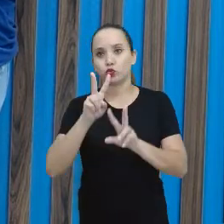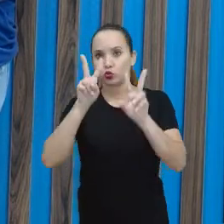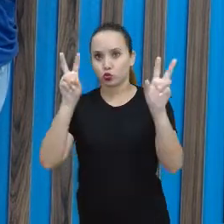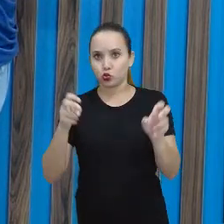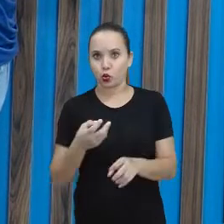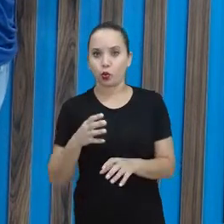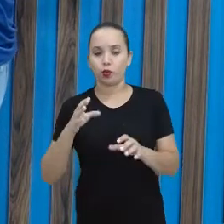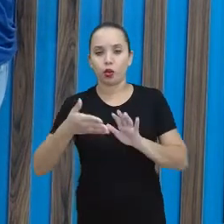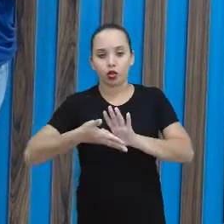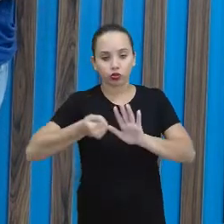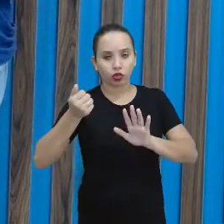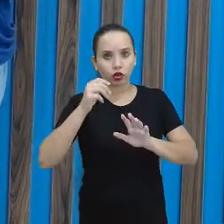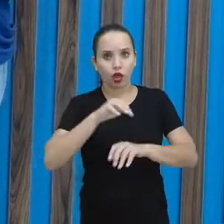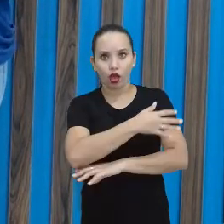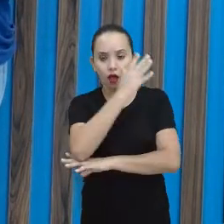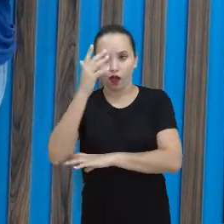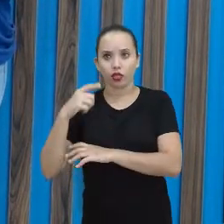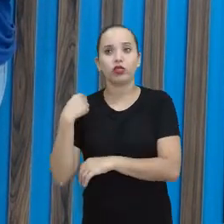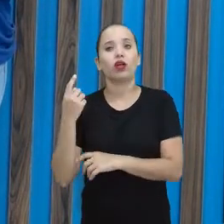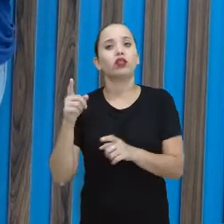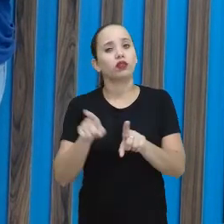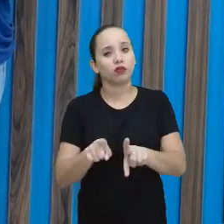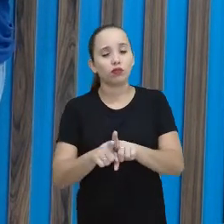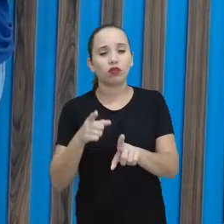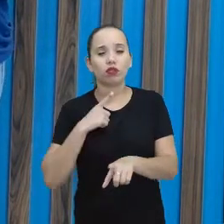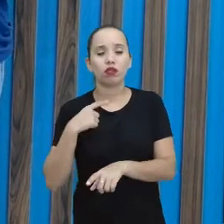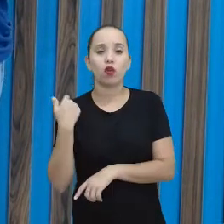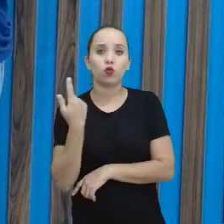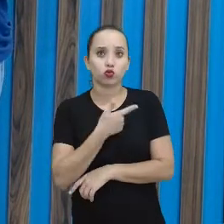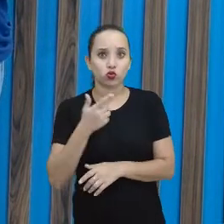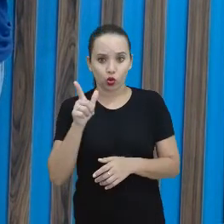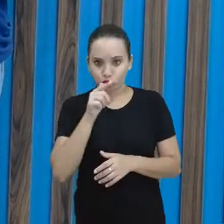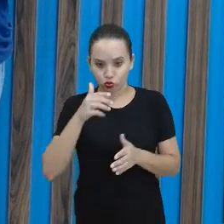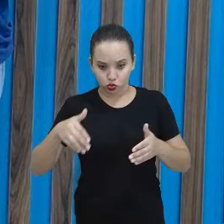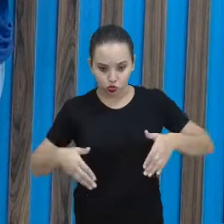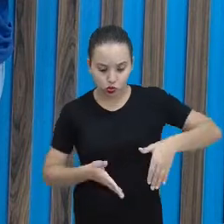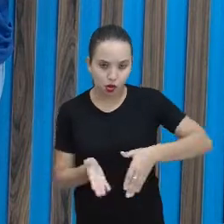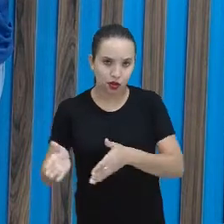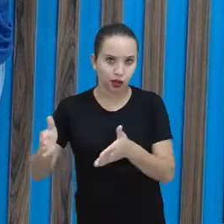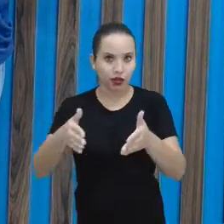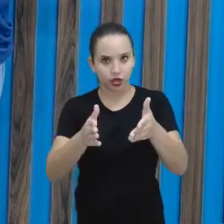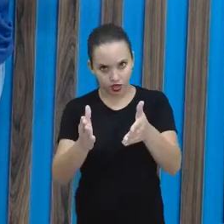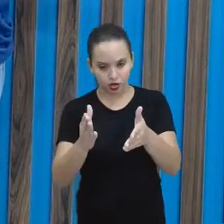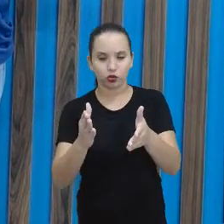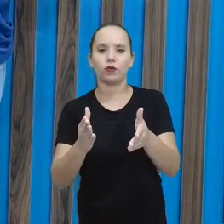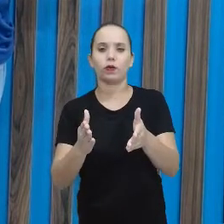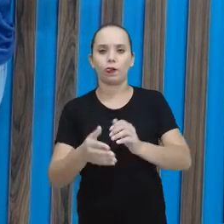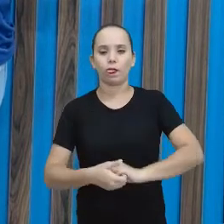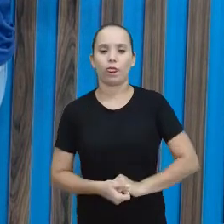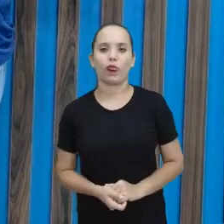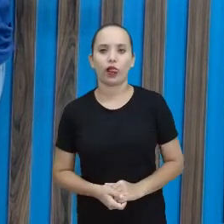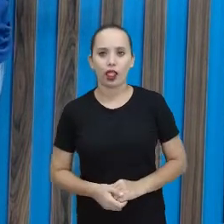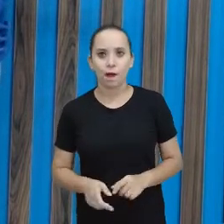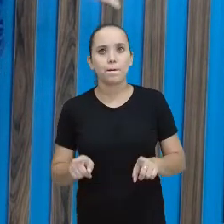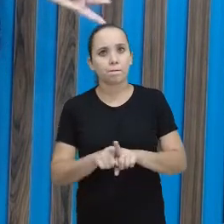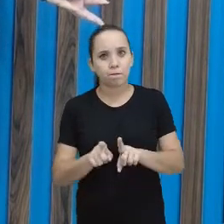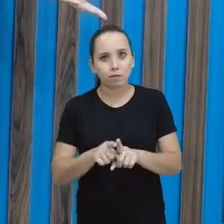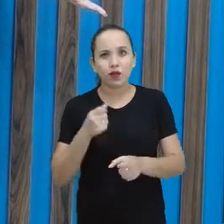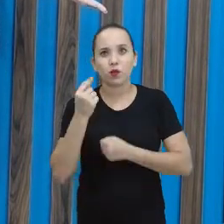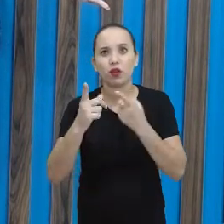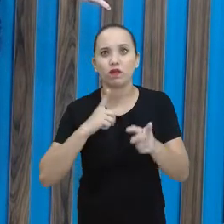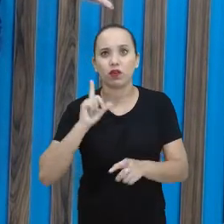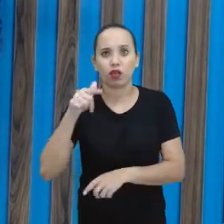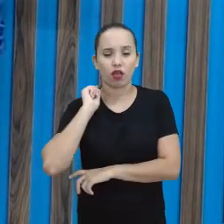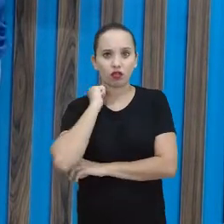si, nossos rios, né, que contêm essa água no estado líquido, ainda são